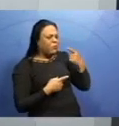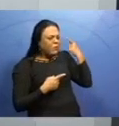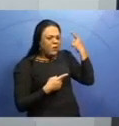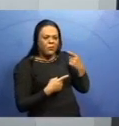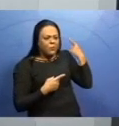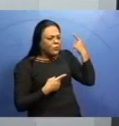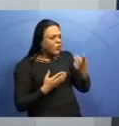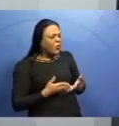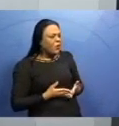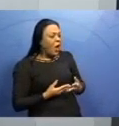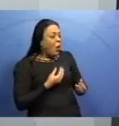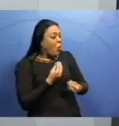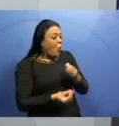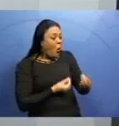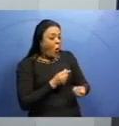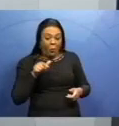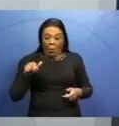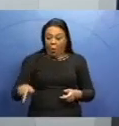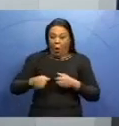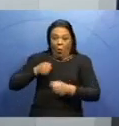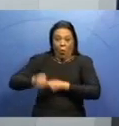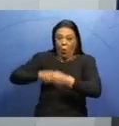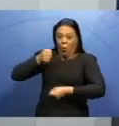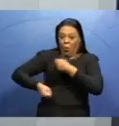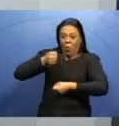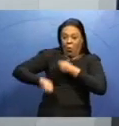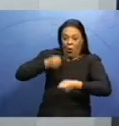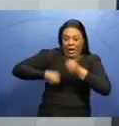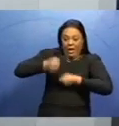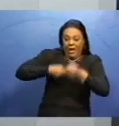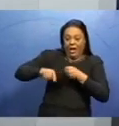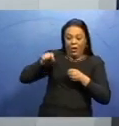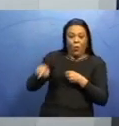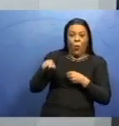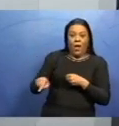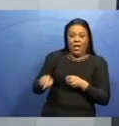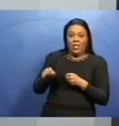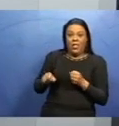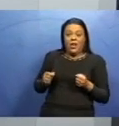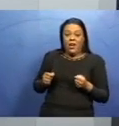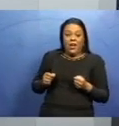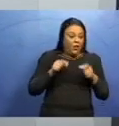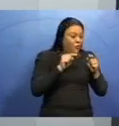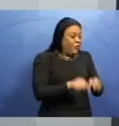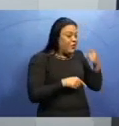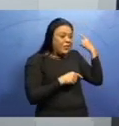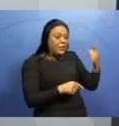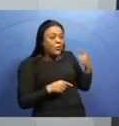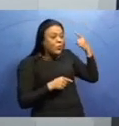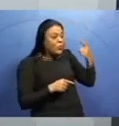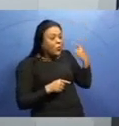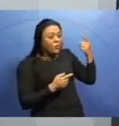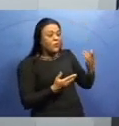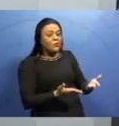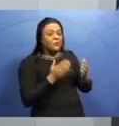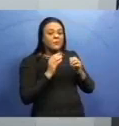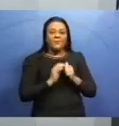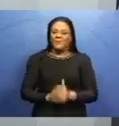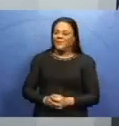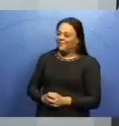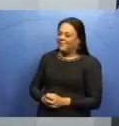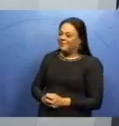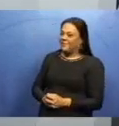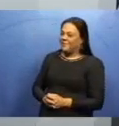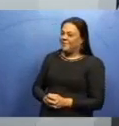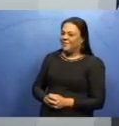maluca? Apostar corrida com o bicho mais veloz da mata é loucura."